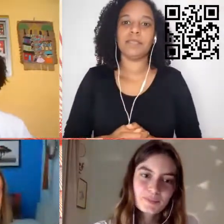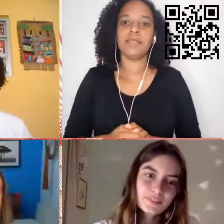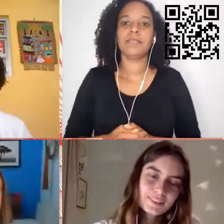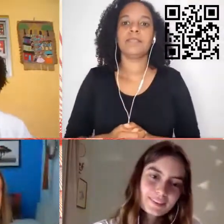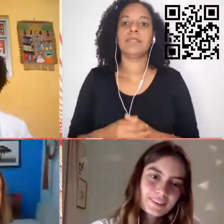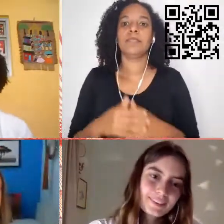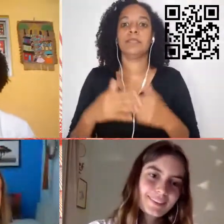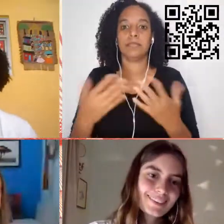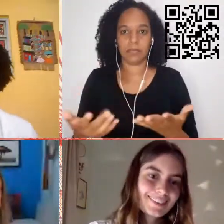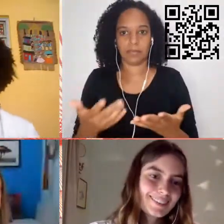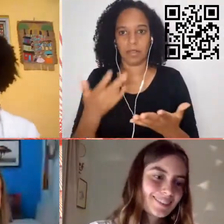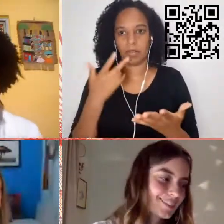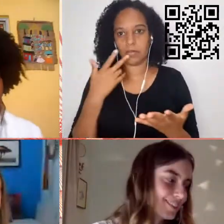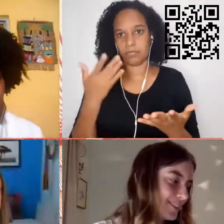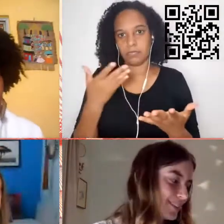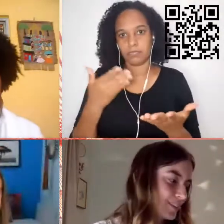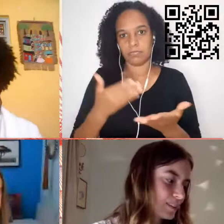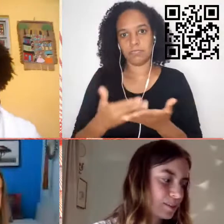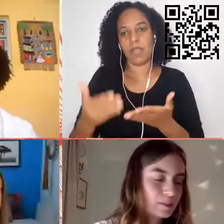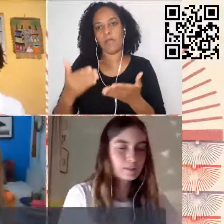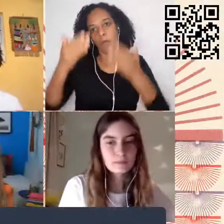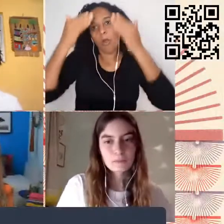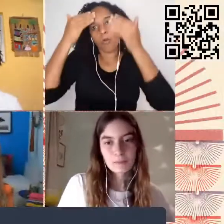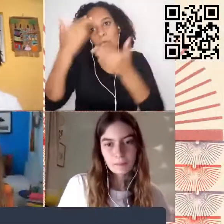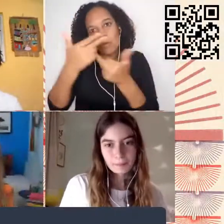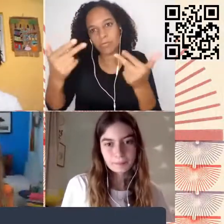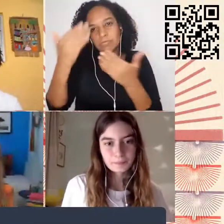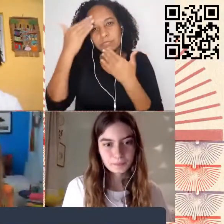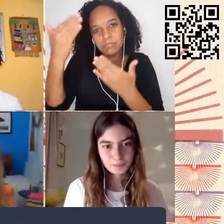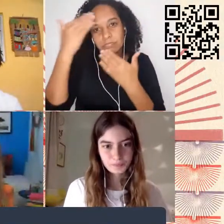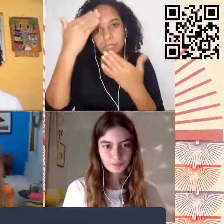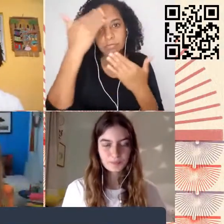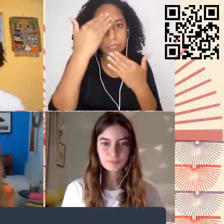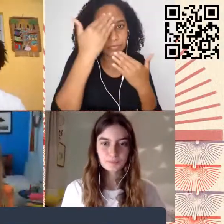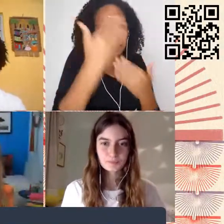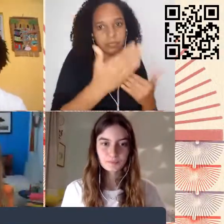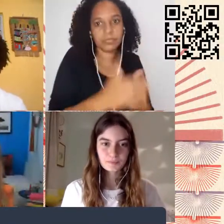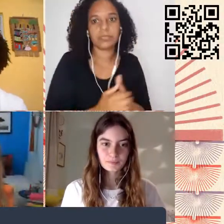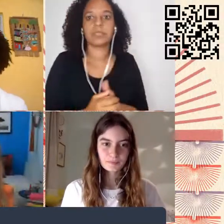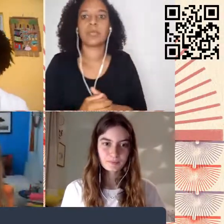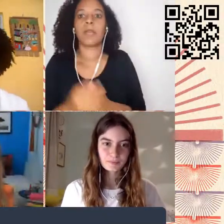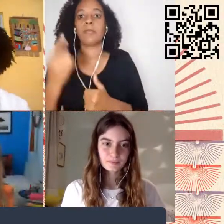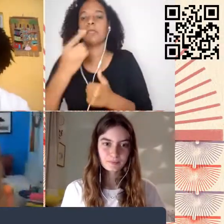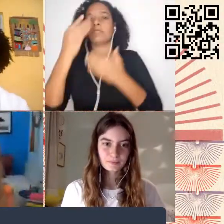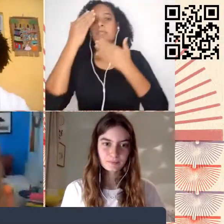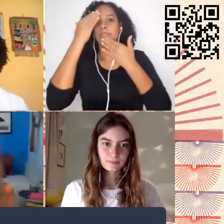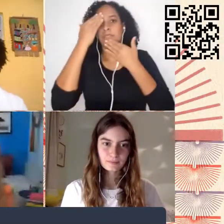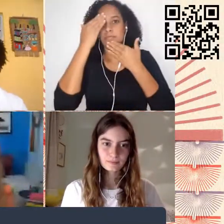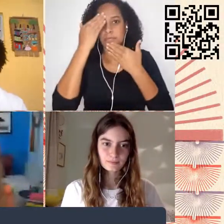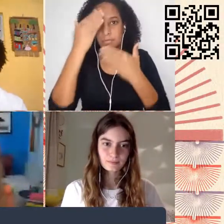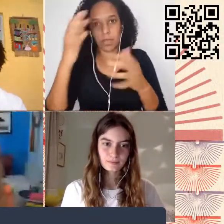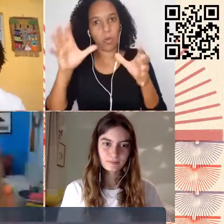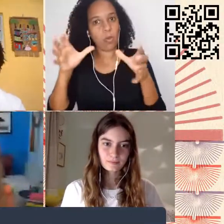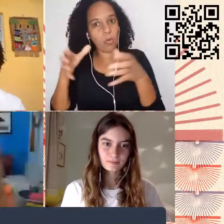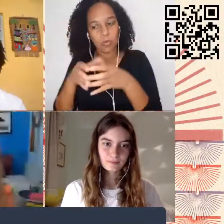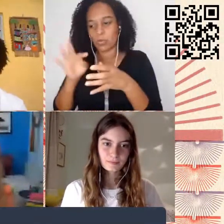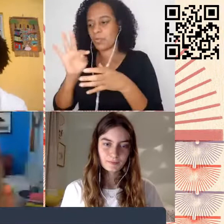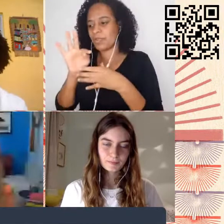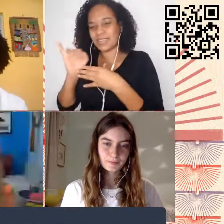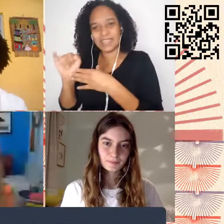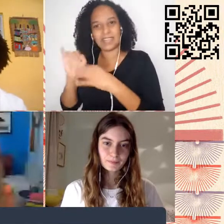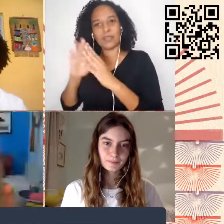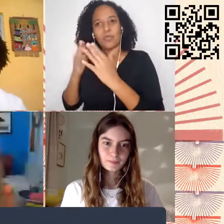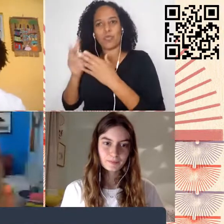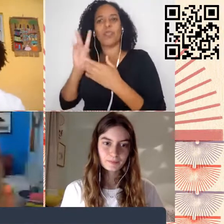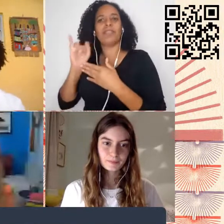vou fazer aqui a sequência de agradecimentos. Quero agradecer muito a equipe da TI, da escola,